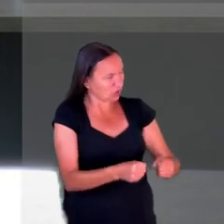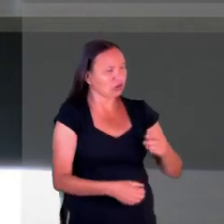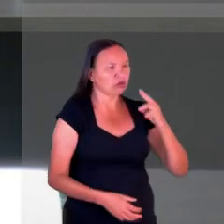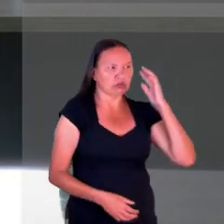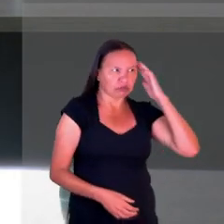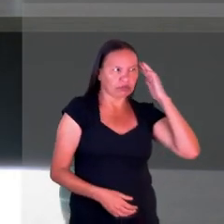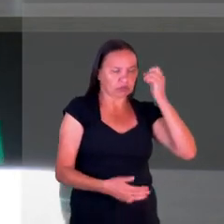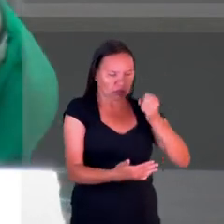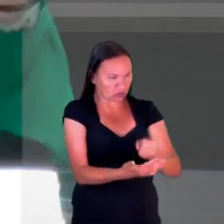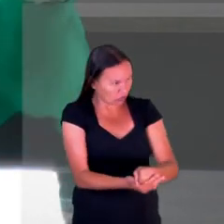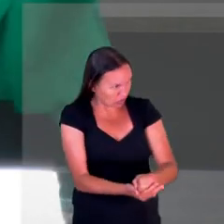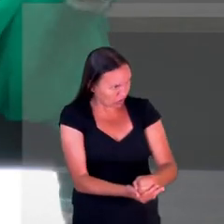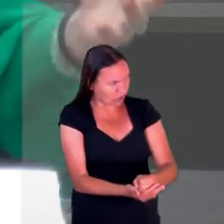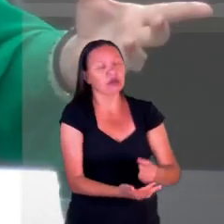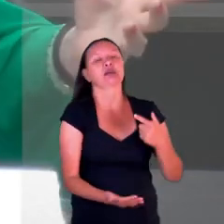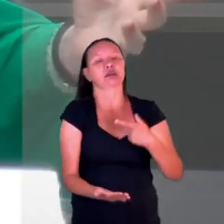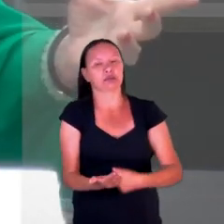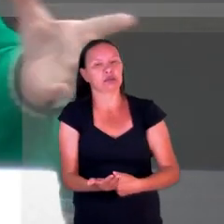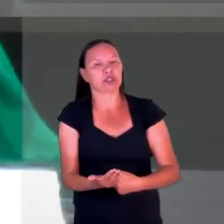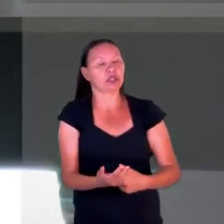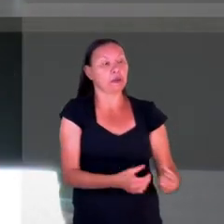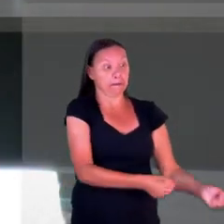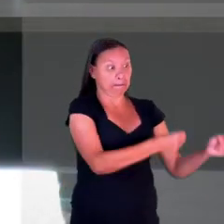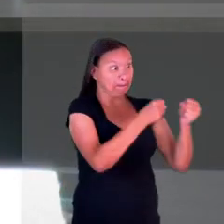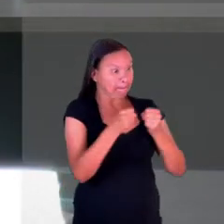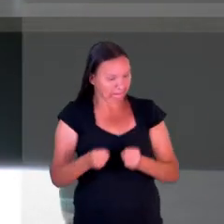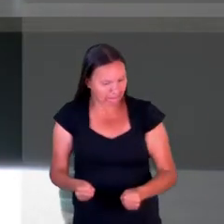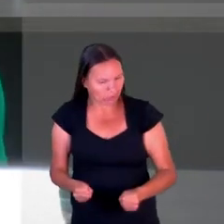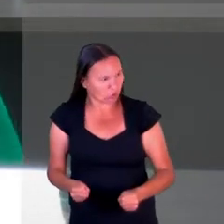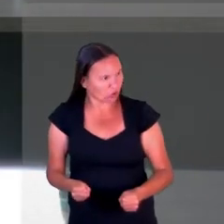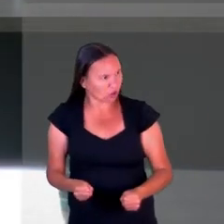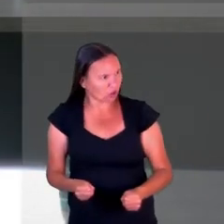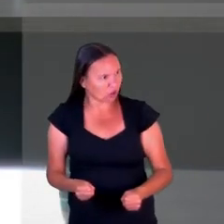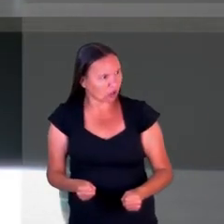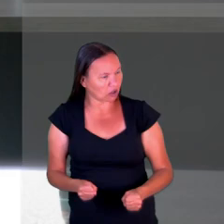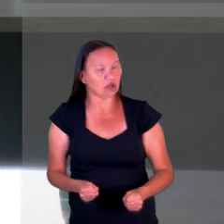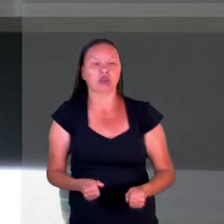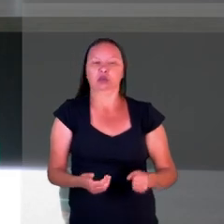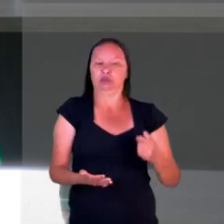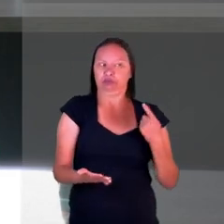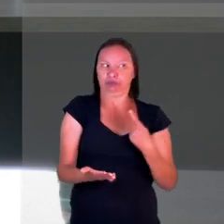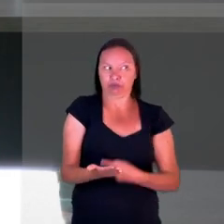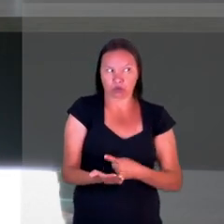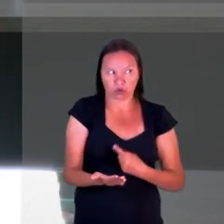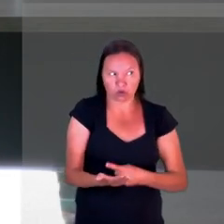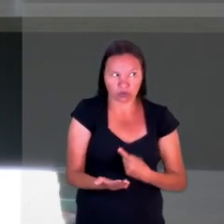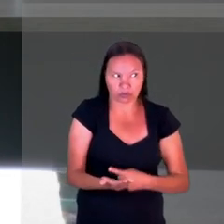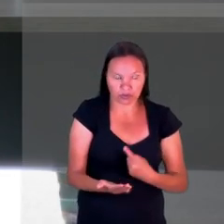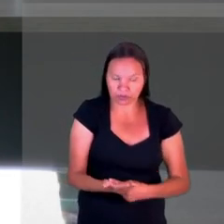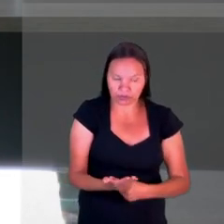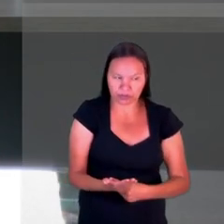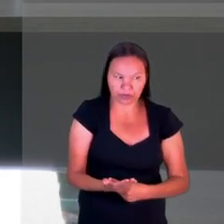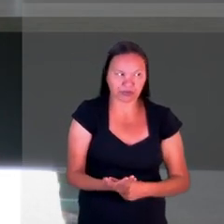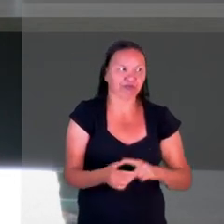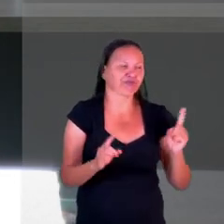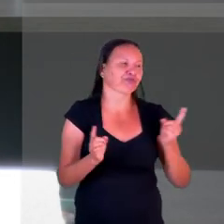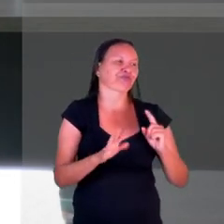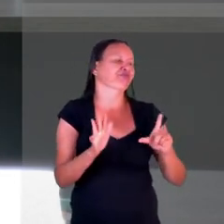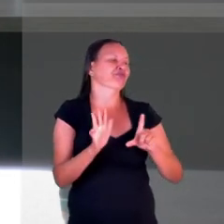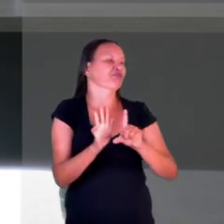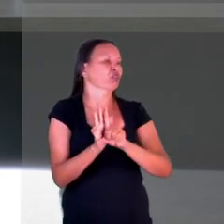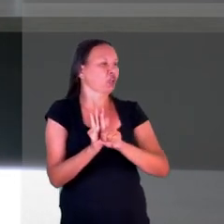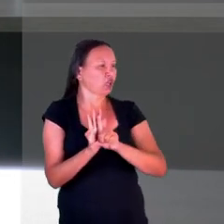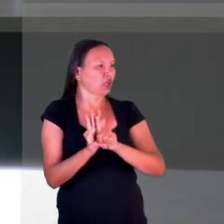compele os demais poderes quando eles não cumprem as suas obrigações legais